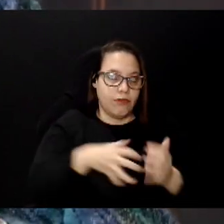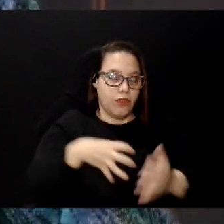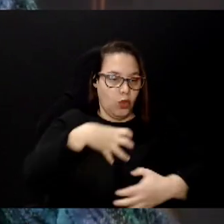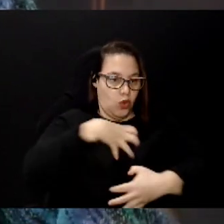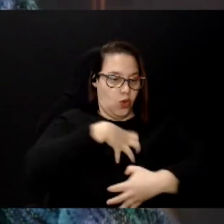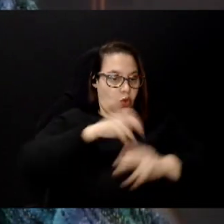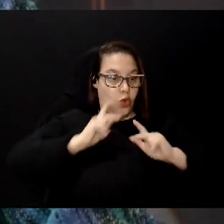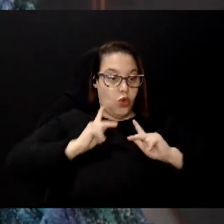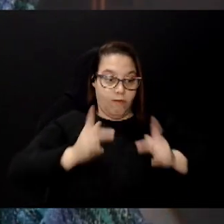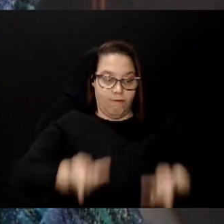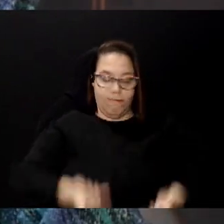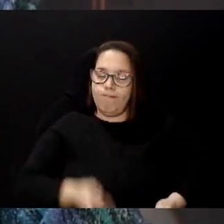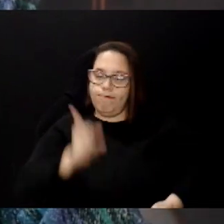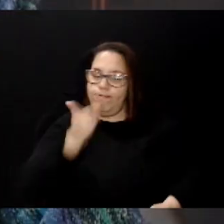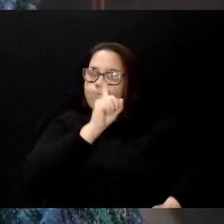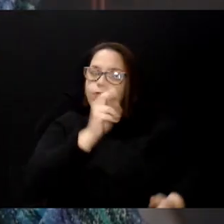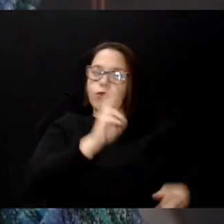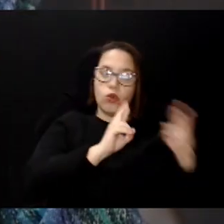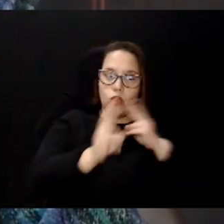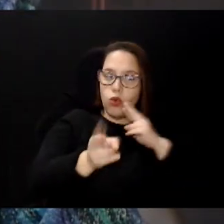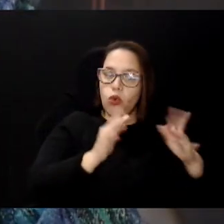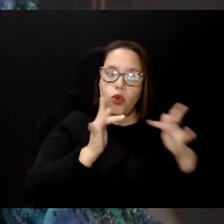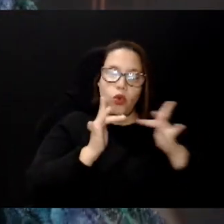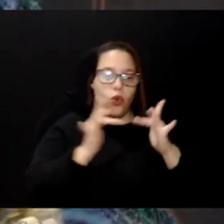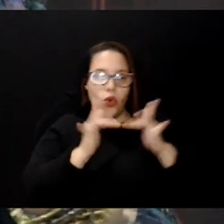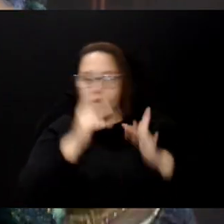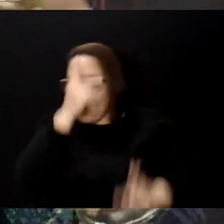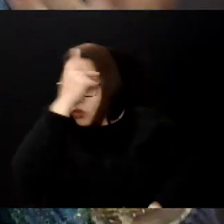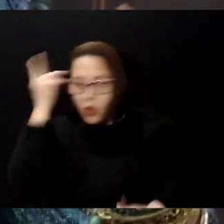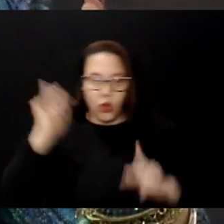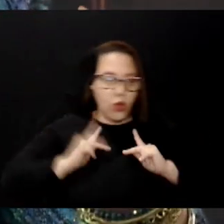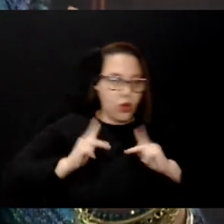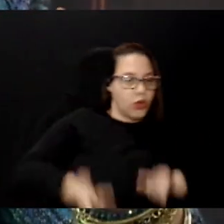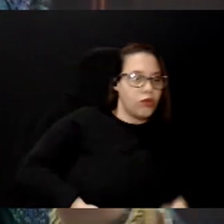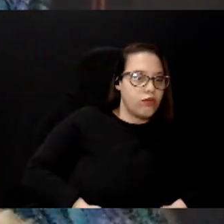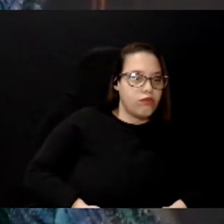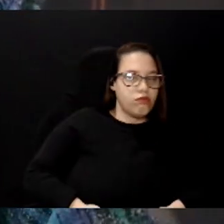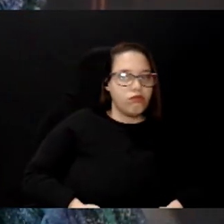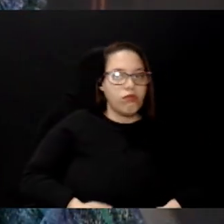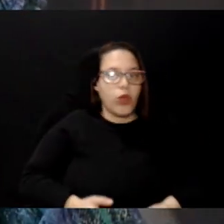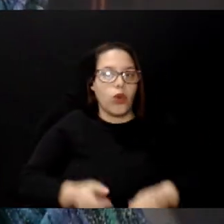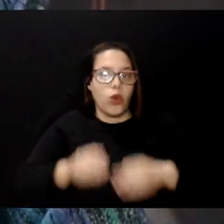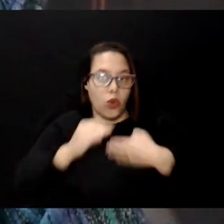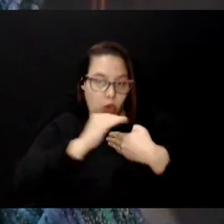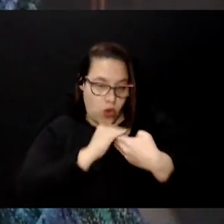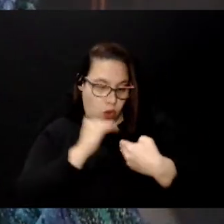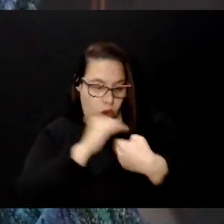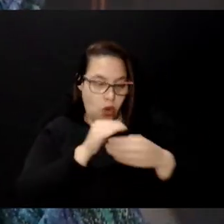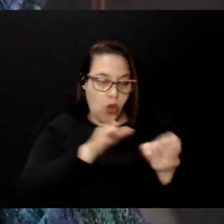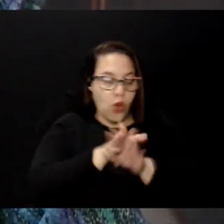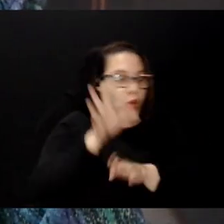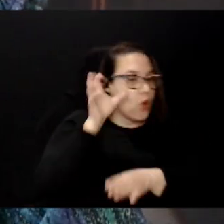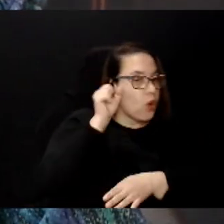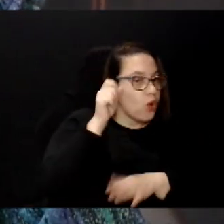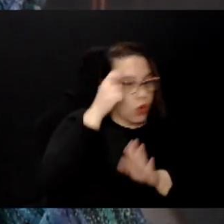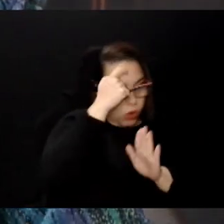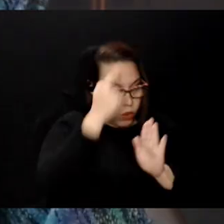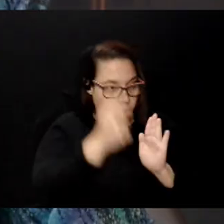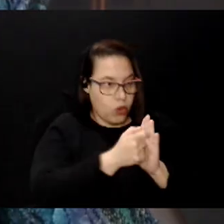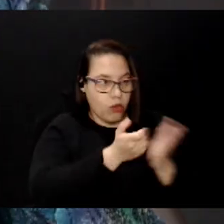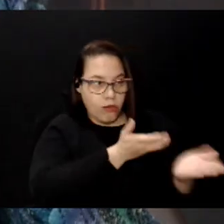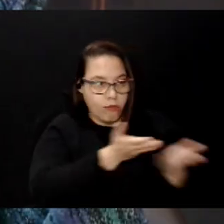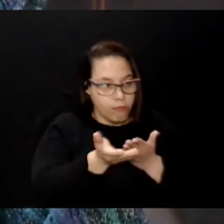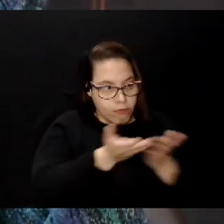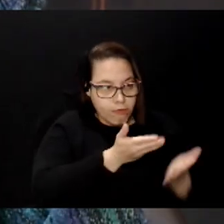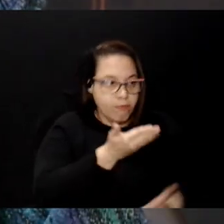de se relacionar com os outros ou de pegar um conselho que você escutou na IA e dividir com um colega para,